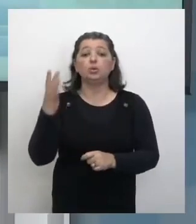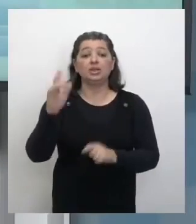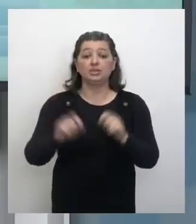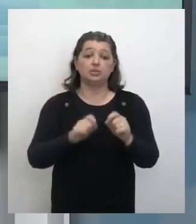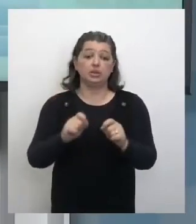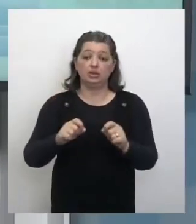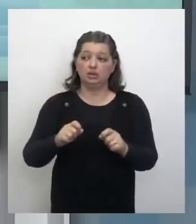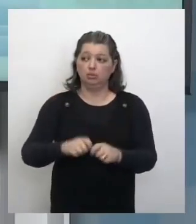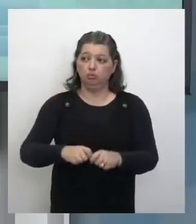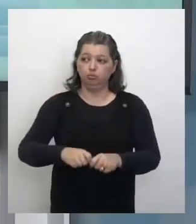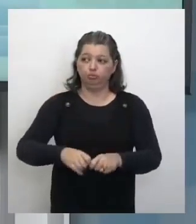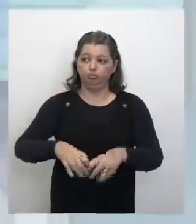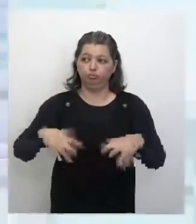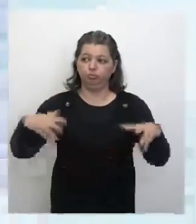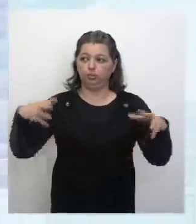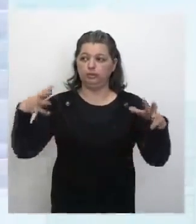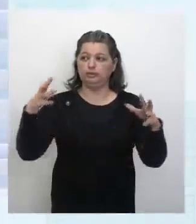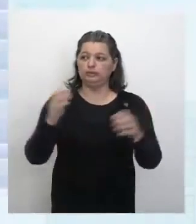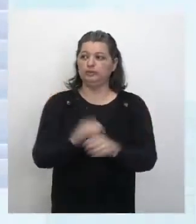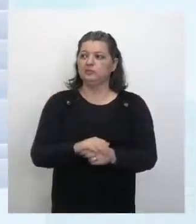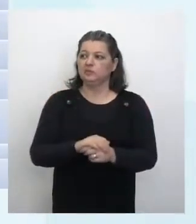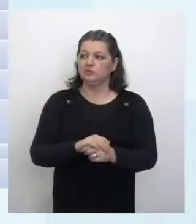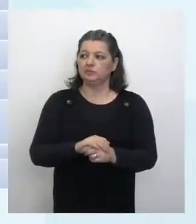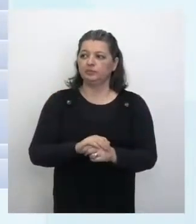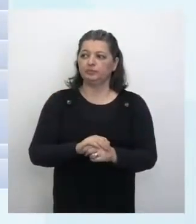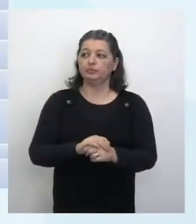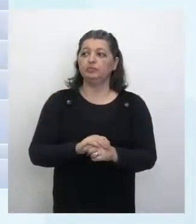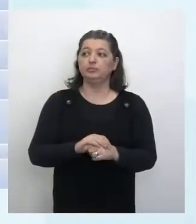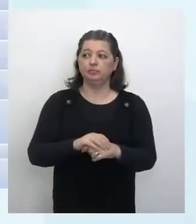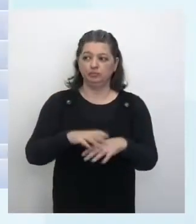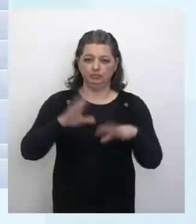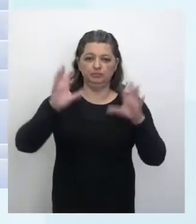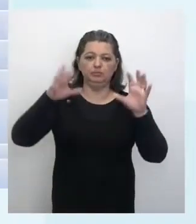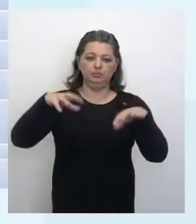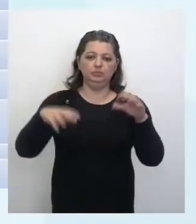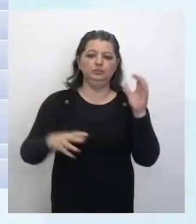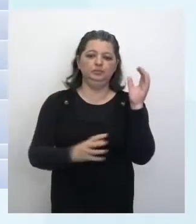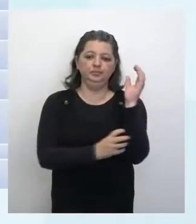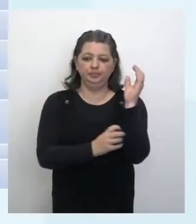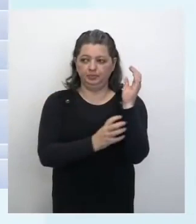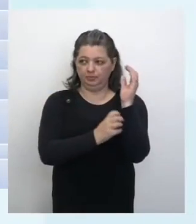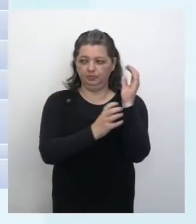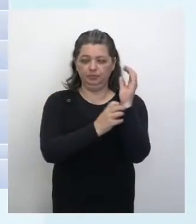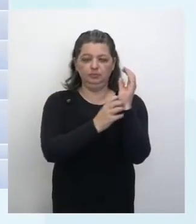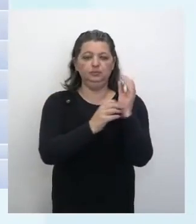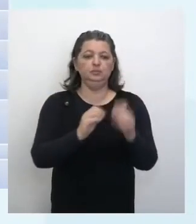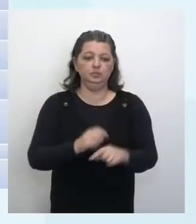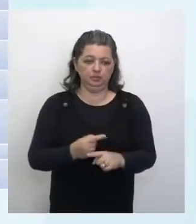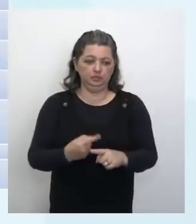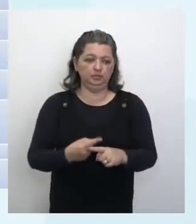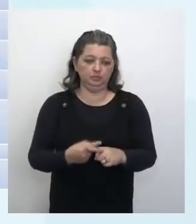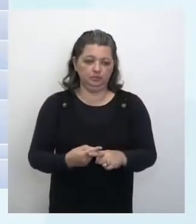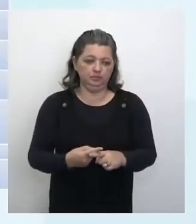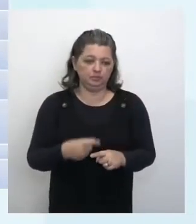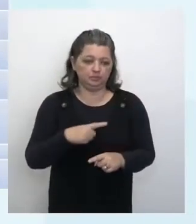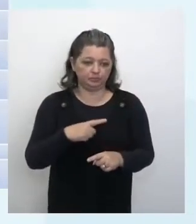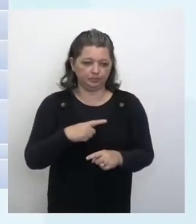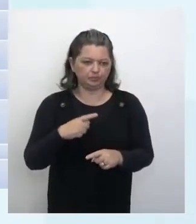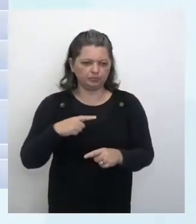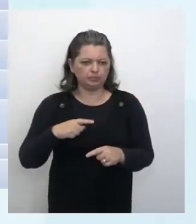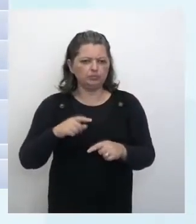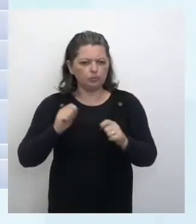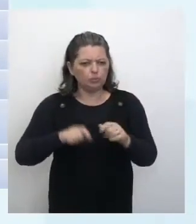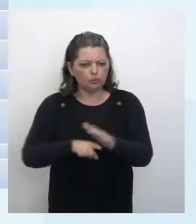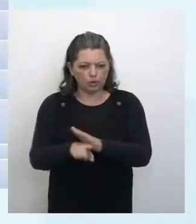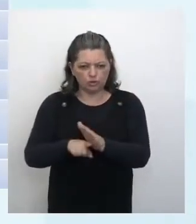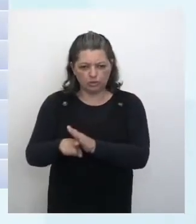tomar cuidado. E aí tem a tabela falando todos eles, que não dá tempo de ler um por um, mas vocês podem consultar, que está no material